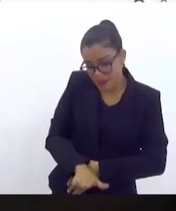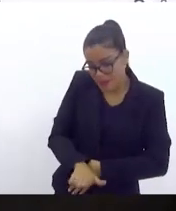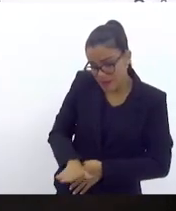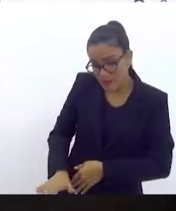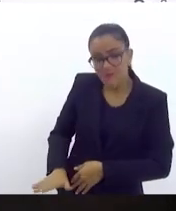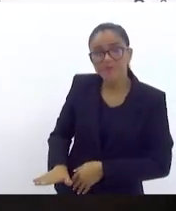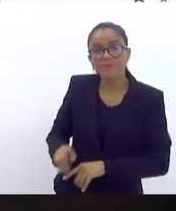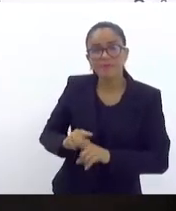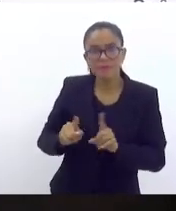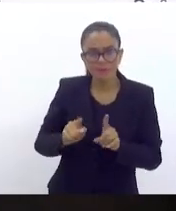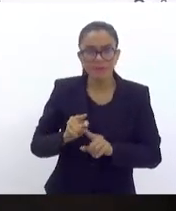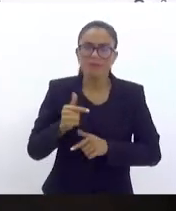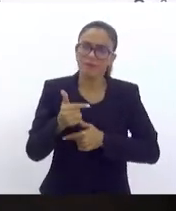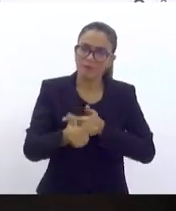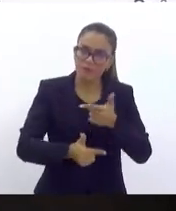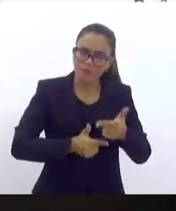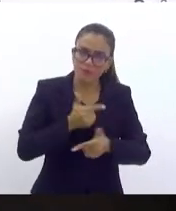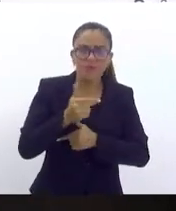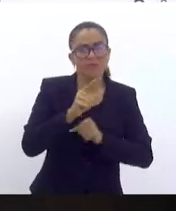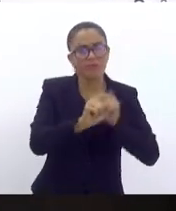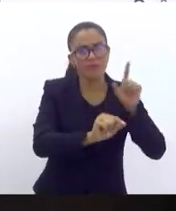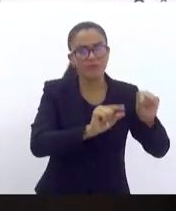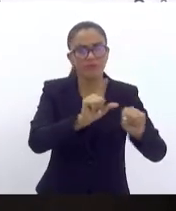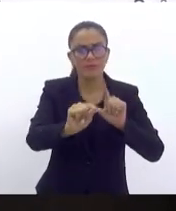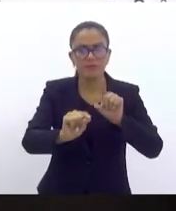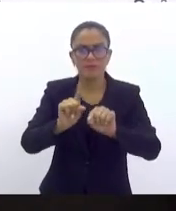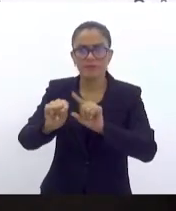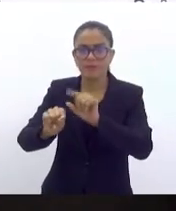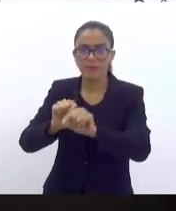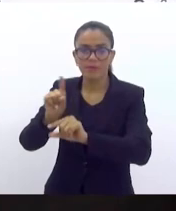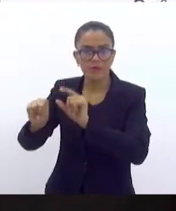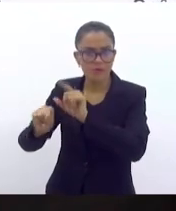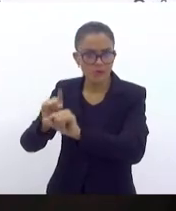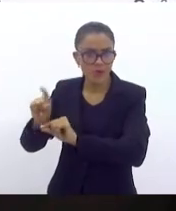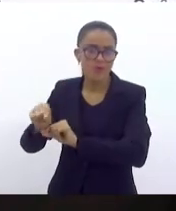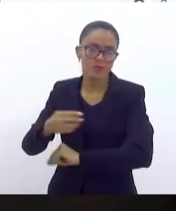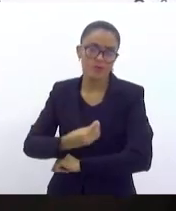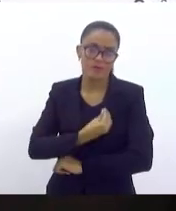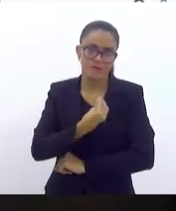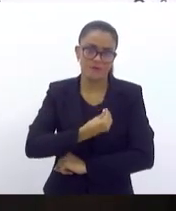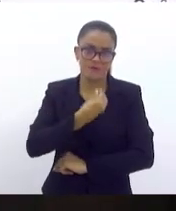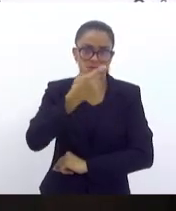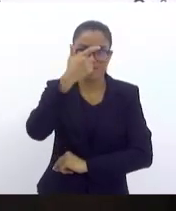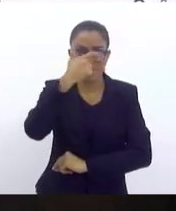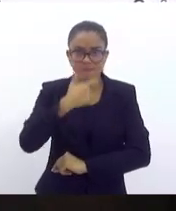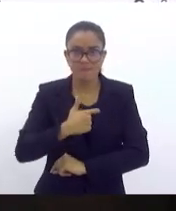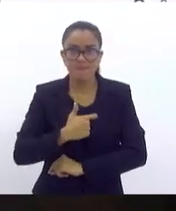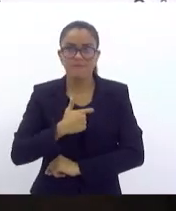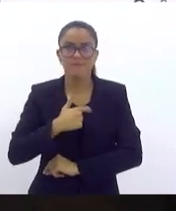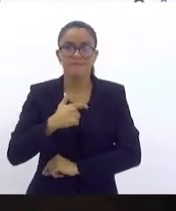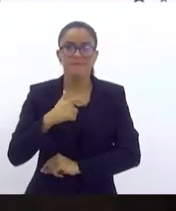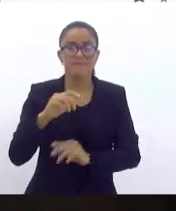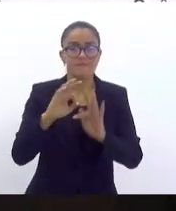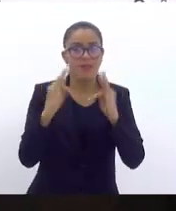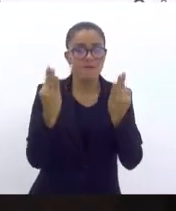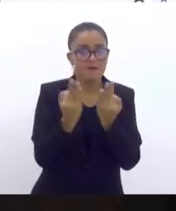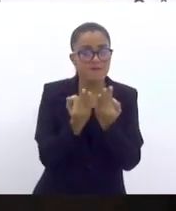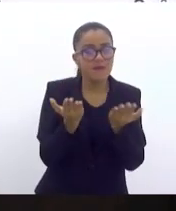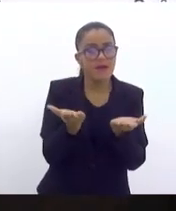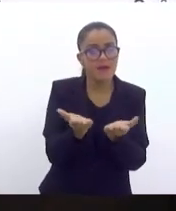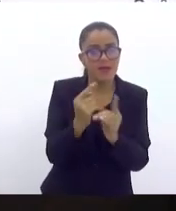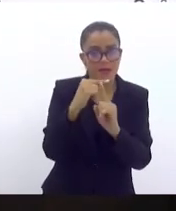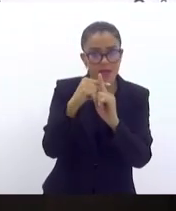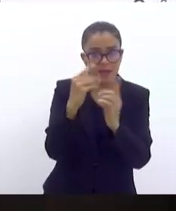mas eu fiz as minhas escolhas sou de Família Cristã